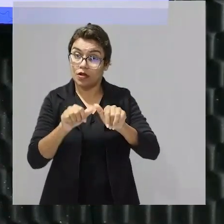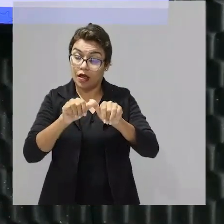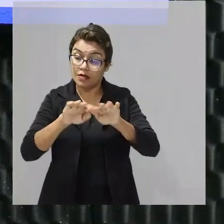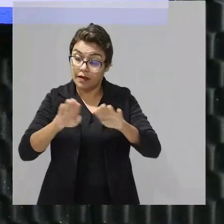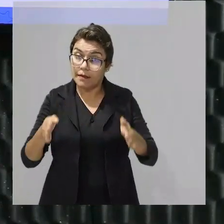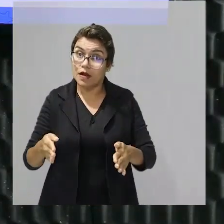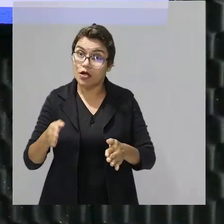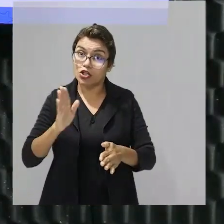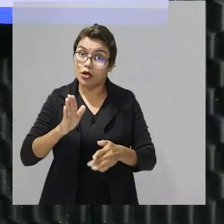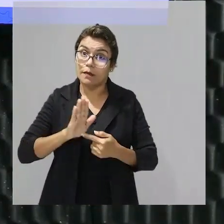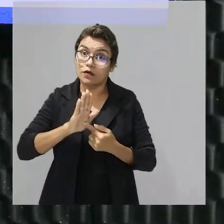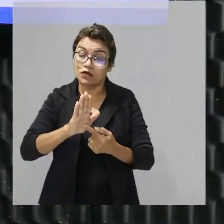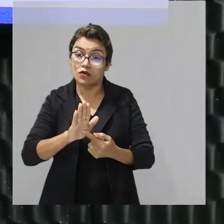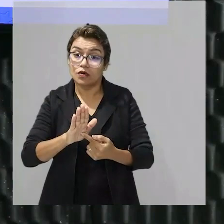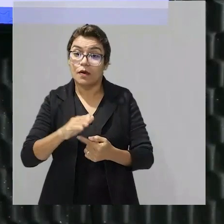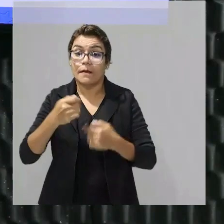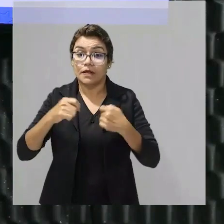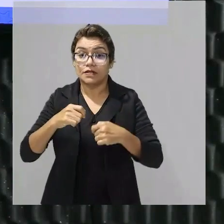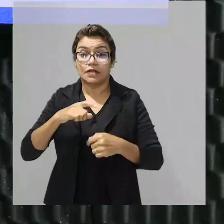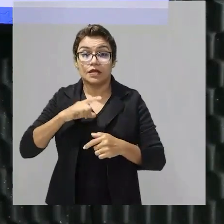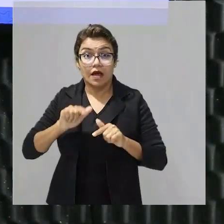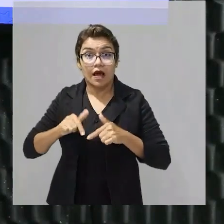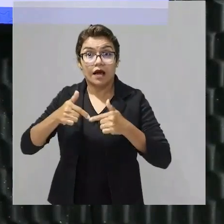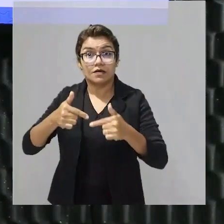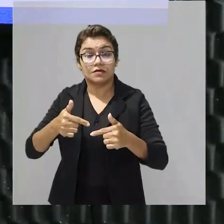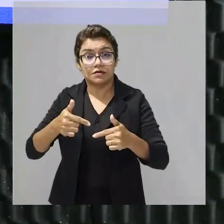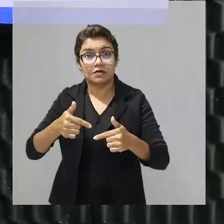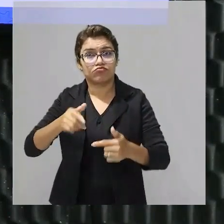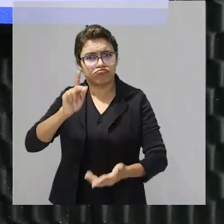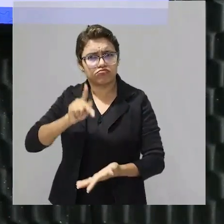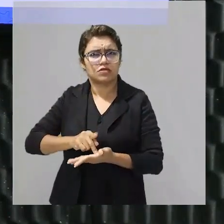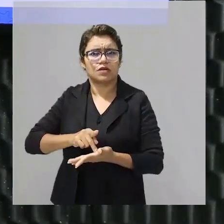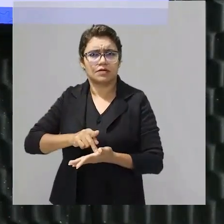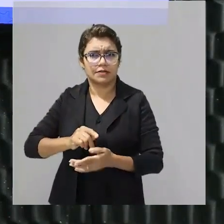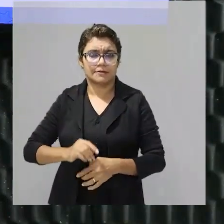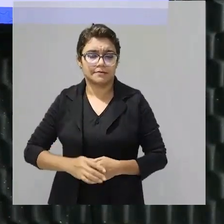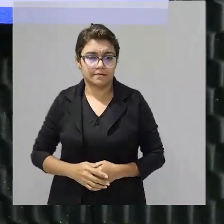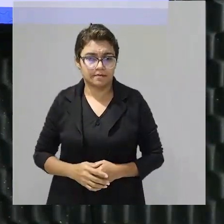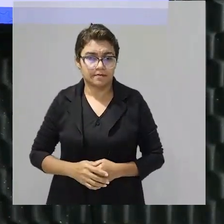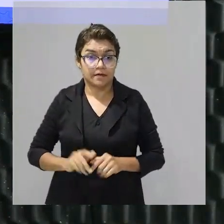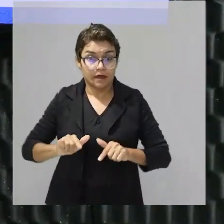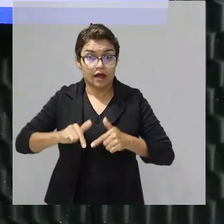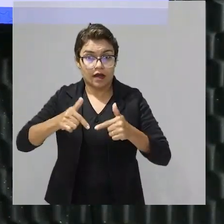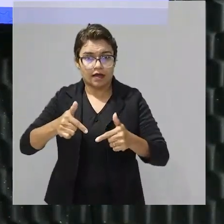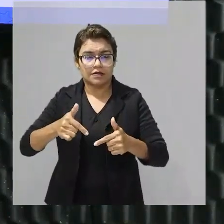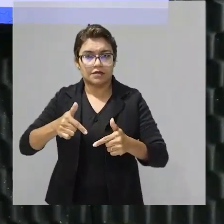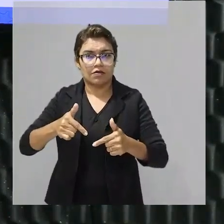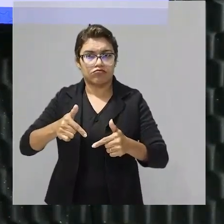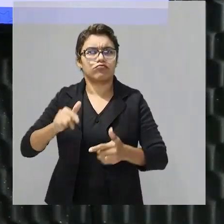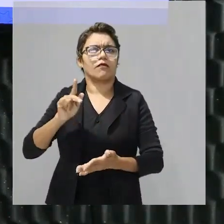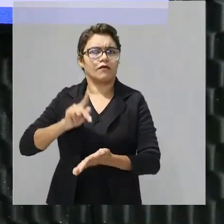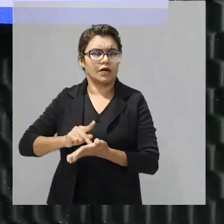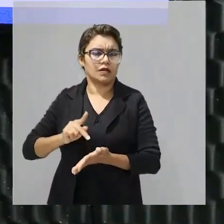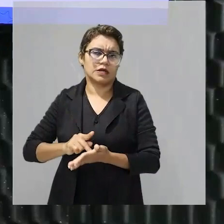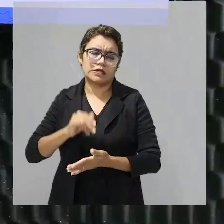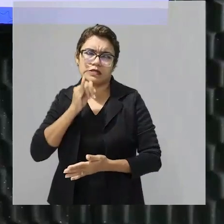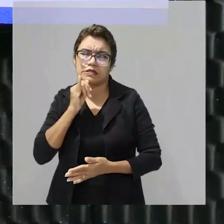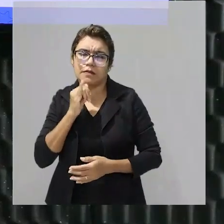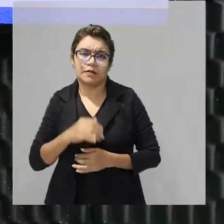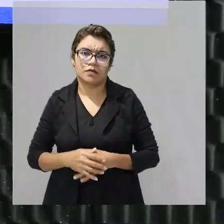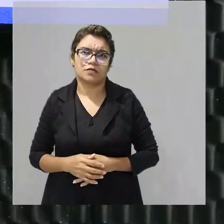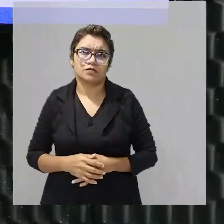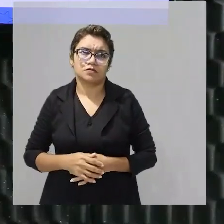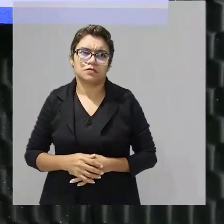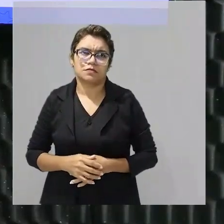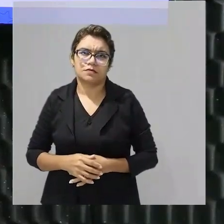possível fazer para intervir no problema apresentado no tema? Normalmente, essa ação vai ser marcada